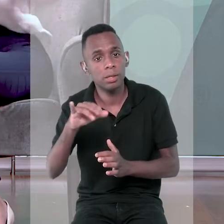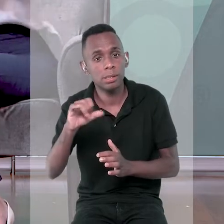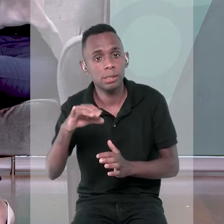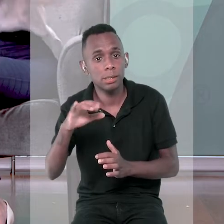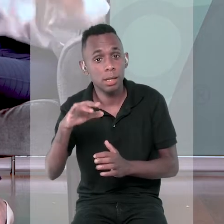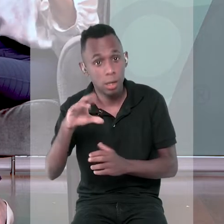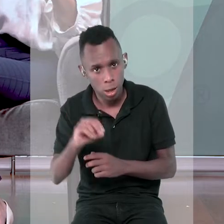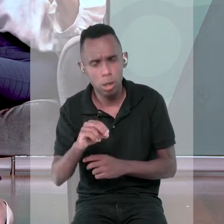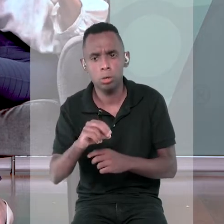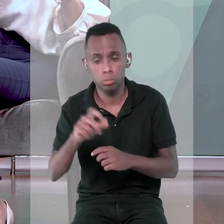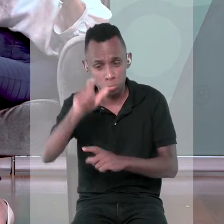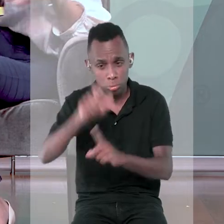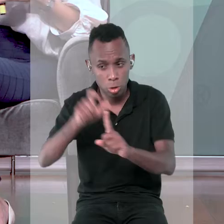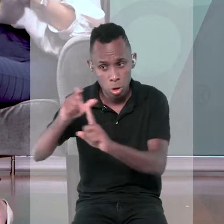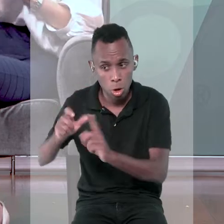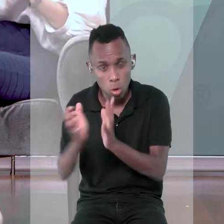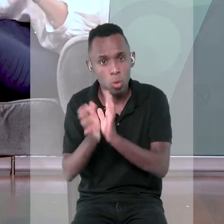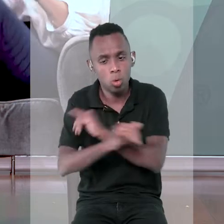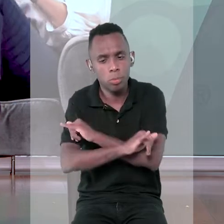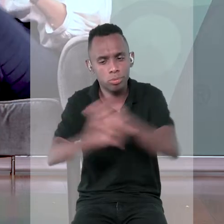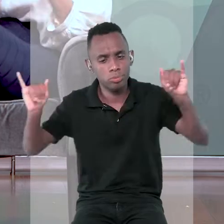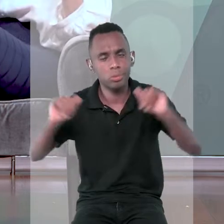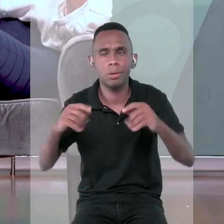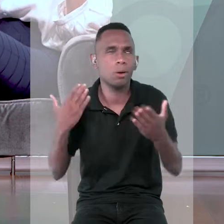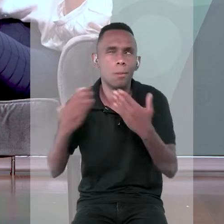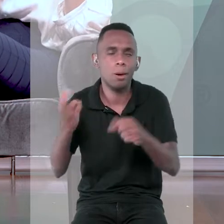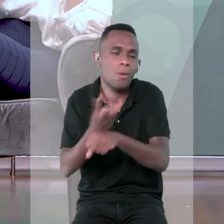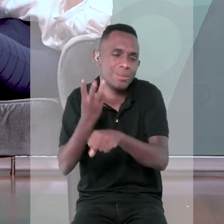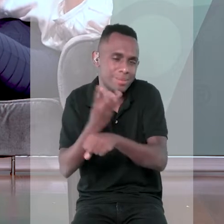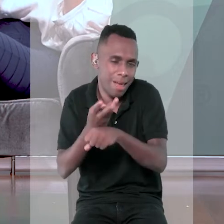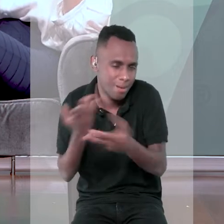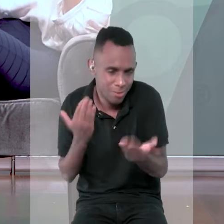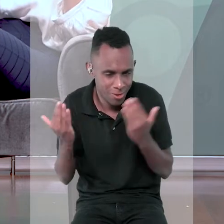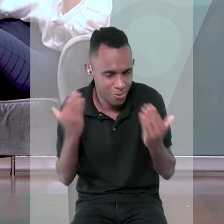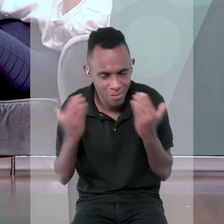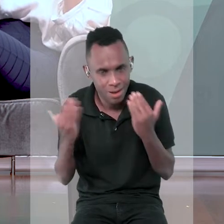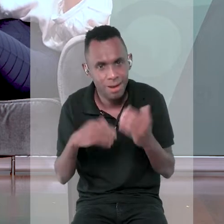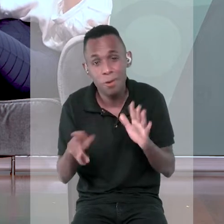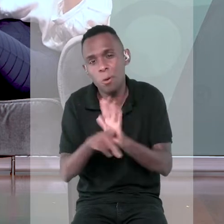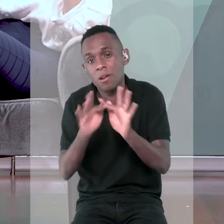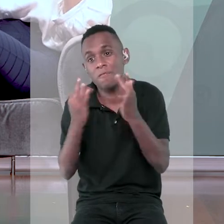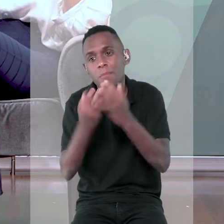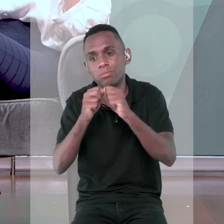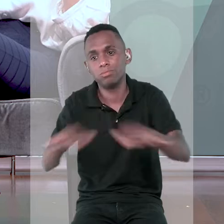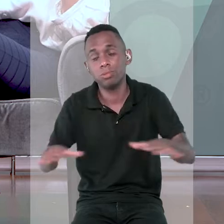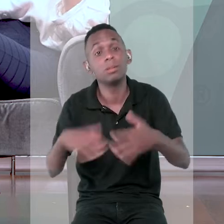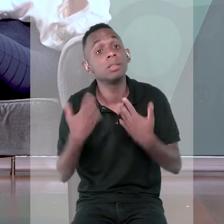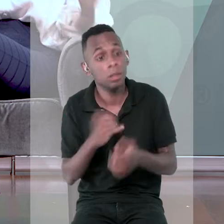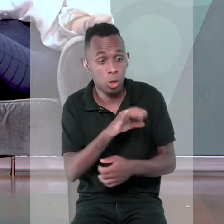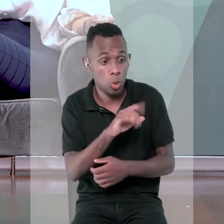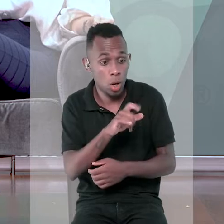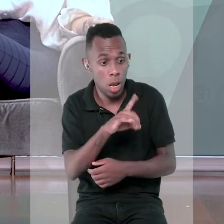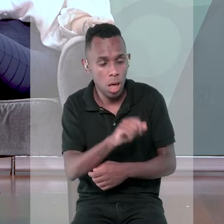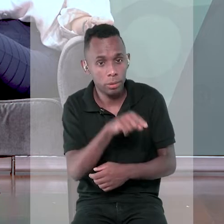uma história e eles vão espalhar. Era o WhatsApp da época. O WhatsApp. O WhatsApp da família. E a Yolanda de